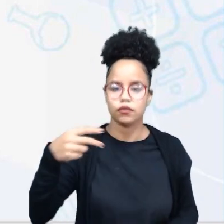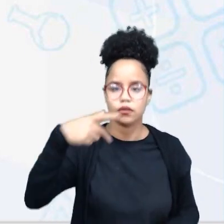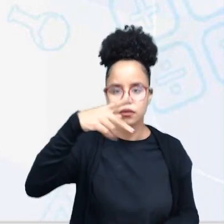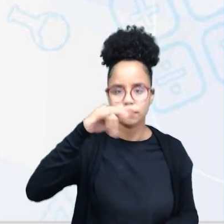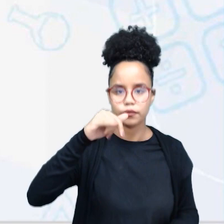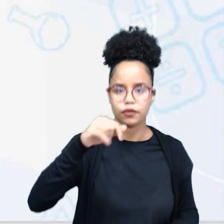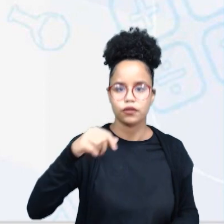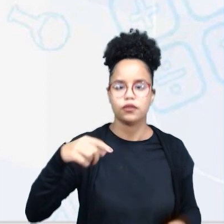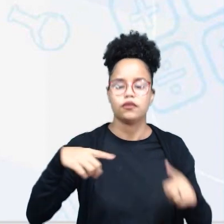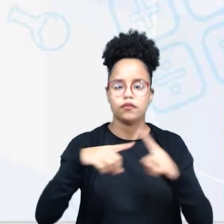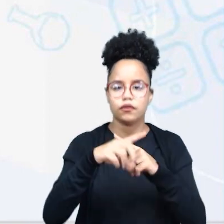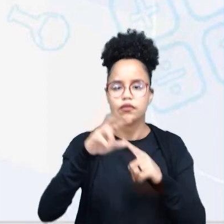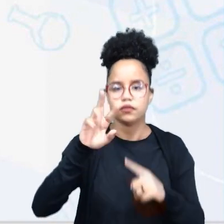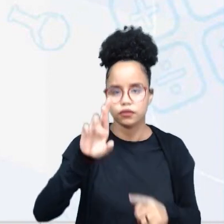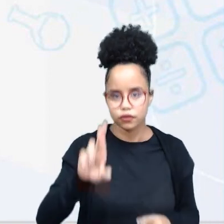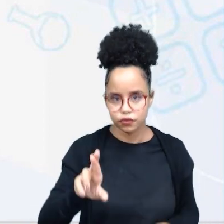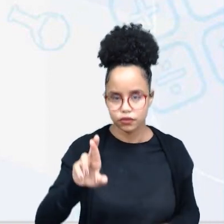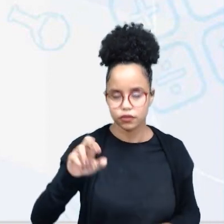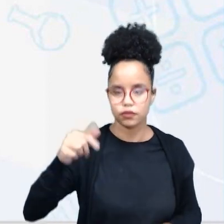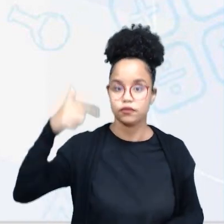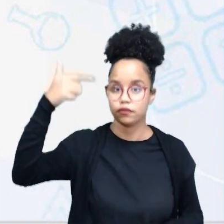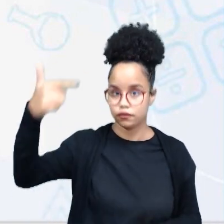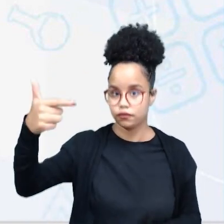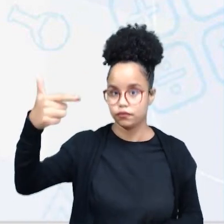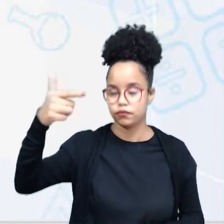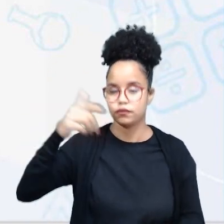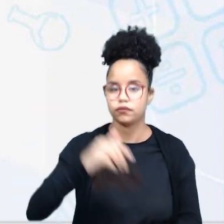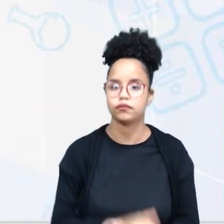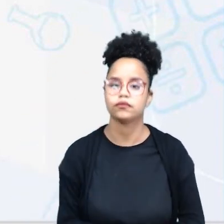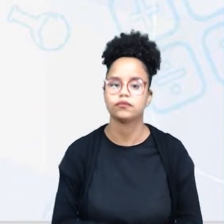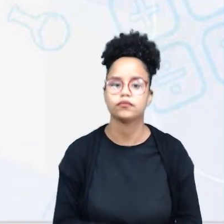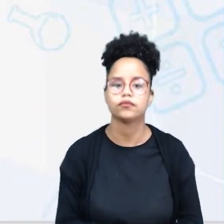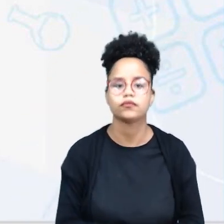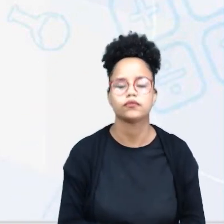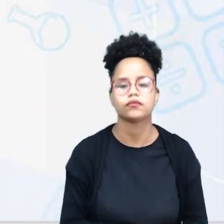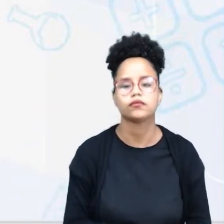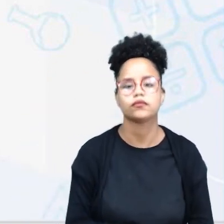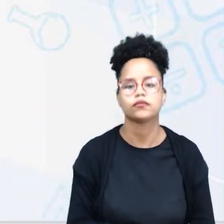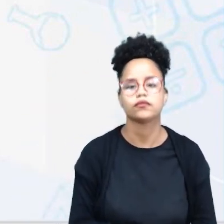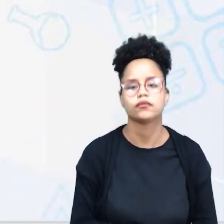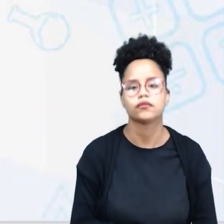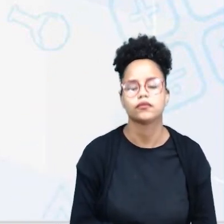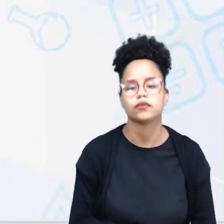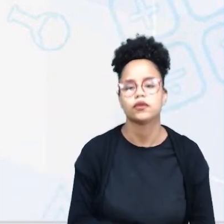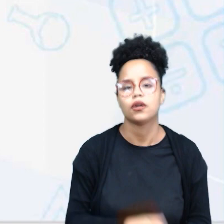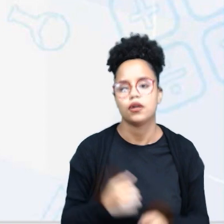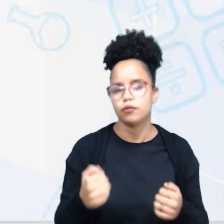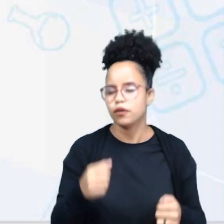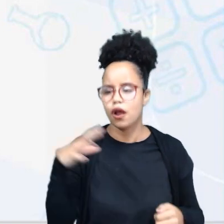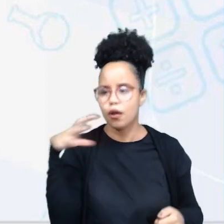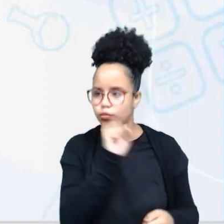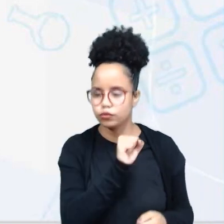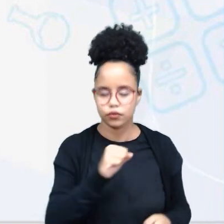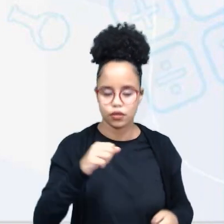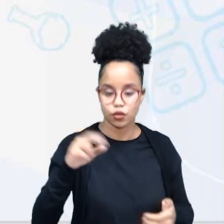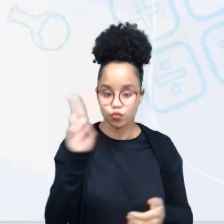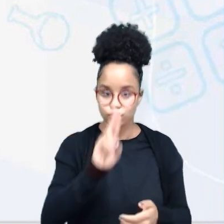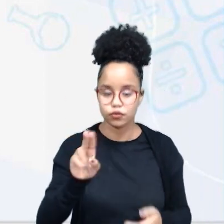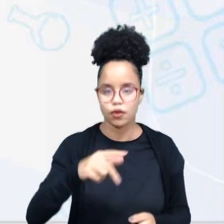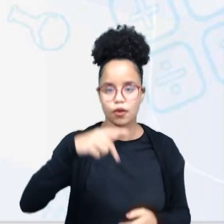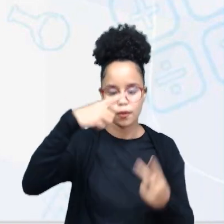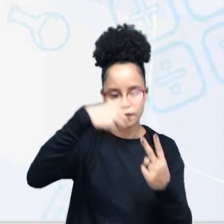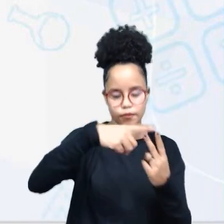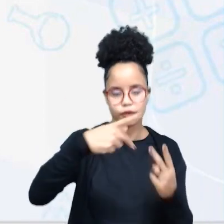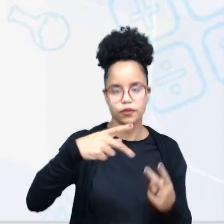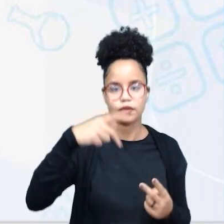reservado a dois que a gente normalmente chamado de Pi R ao quadrado assim quando a gente vai falando rápido é usa aí PR ao quadrado bom e o que é